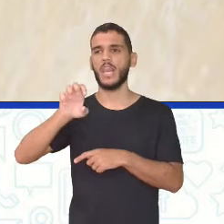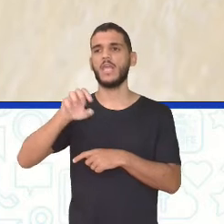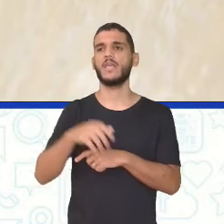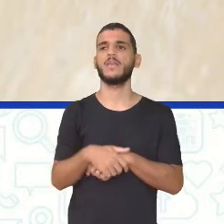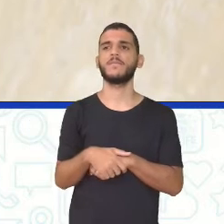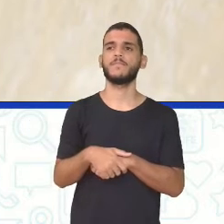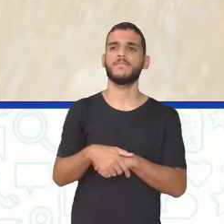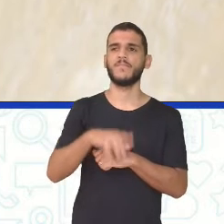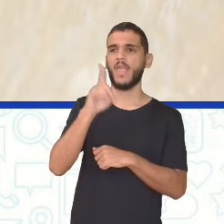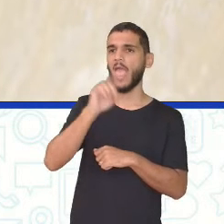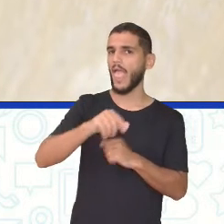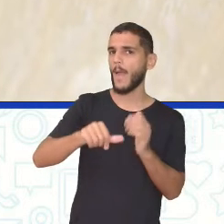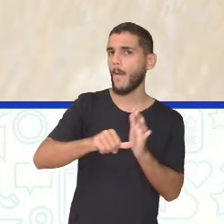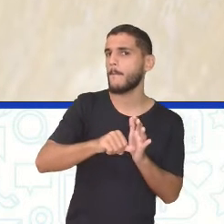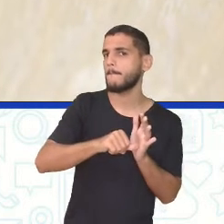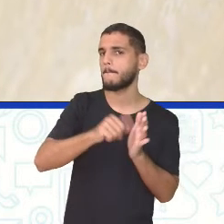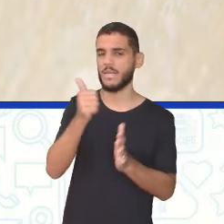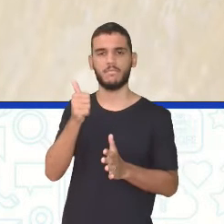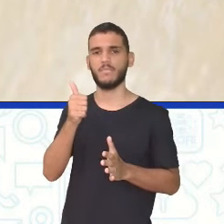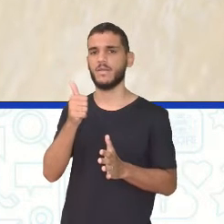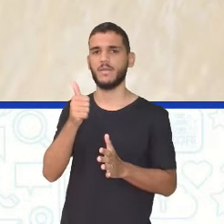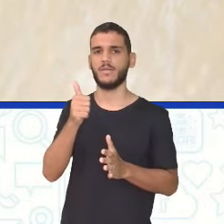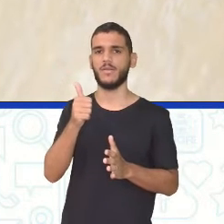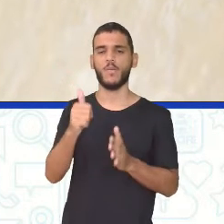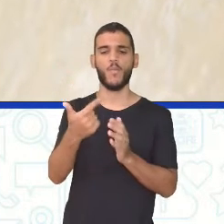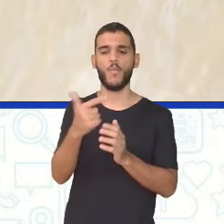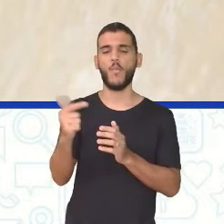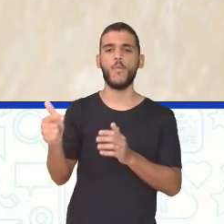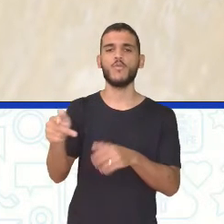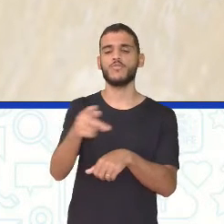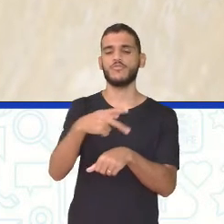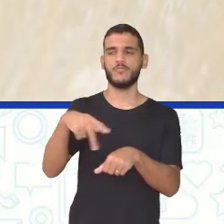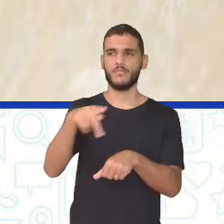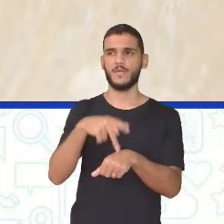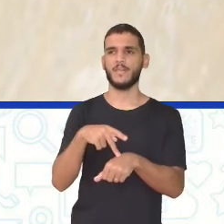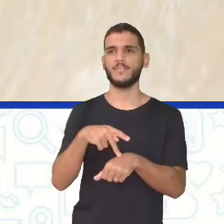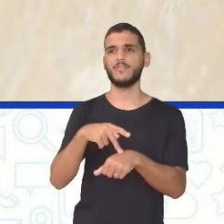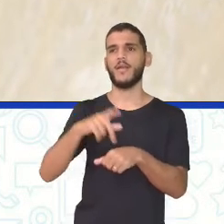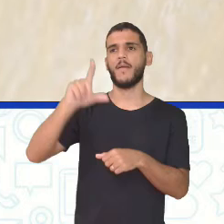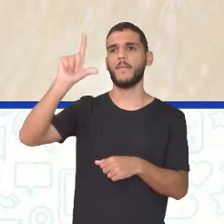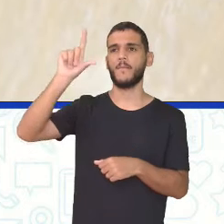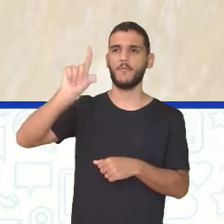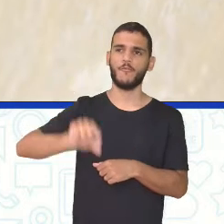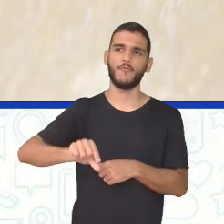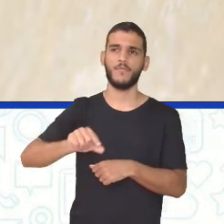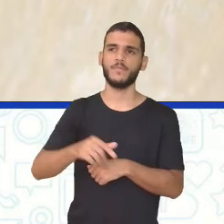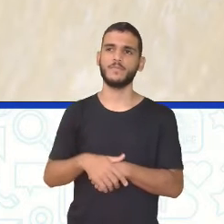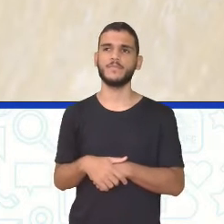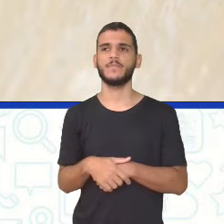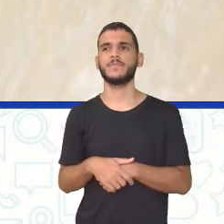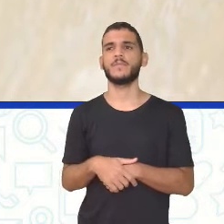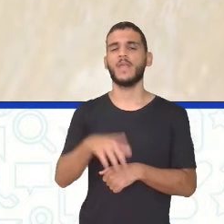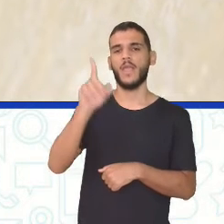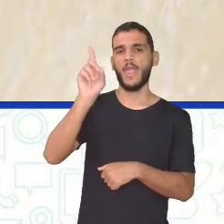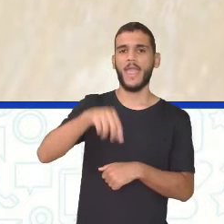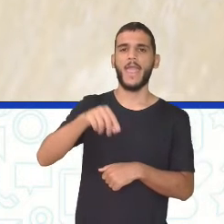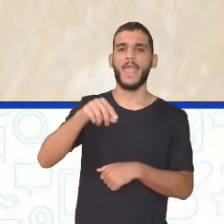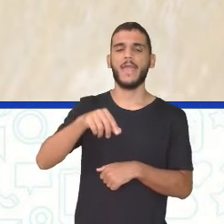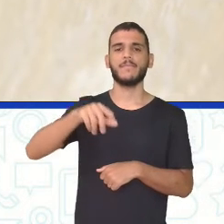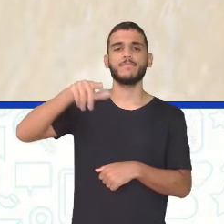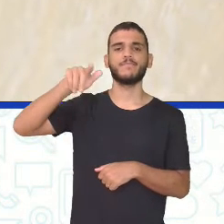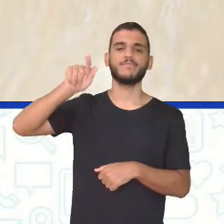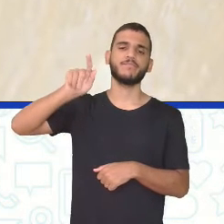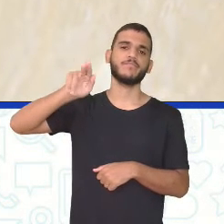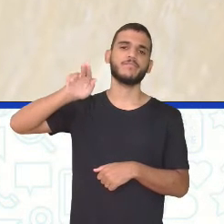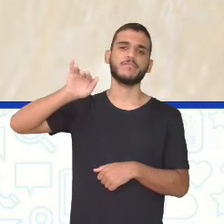IDH da América do Sul, e os demais países aí, né, o mais baixo vai ser o da